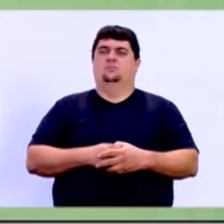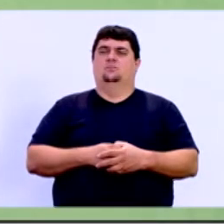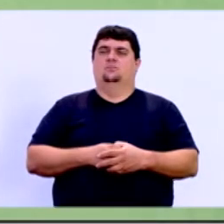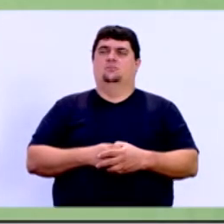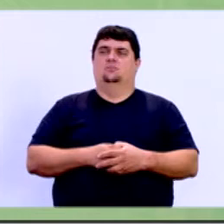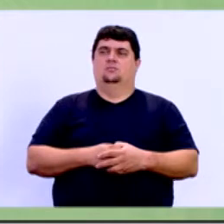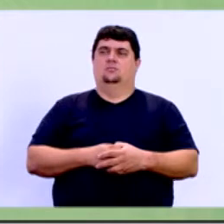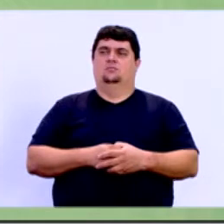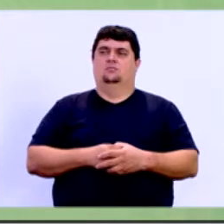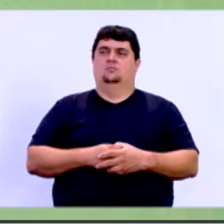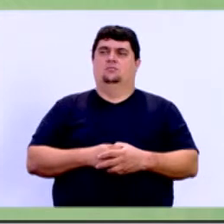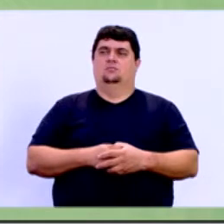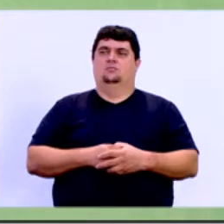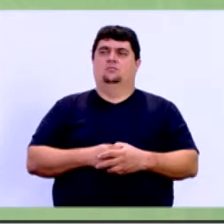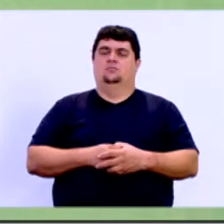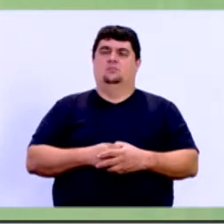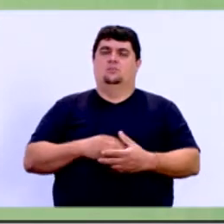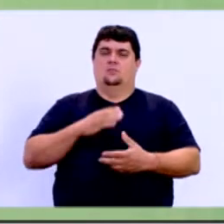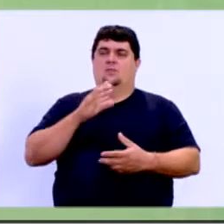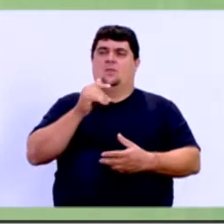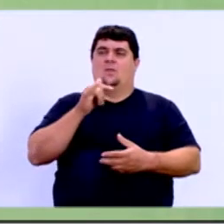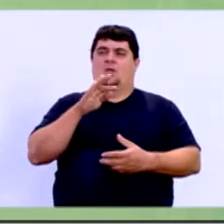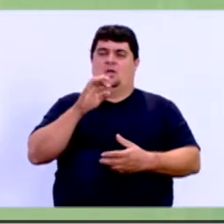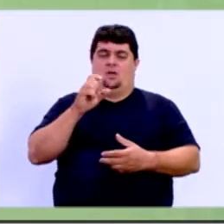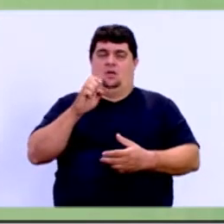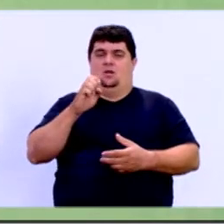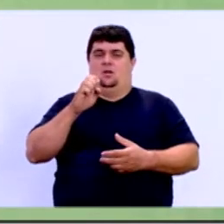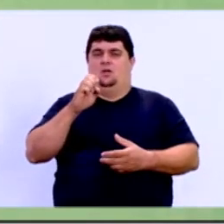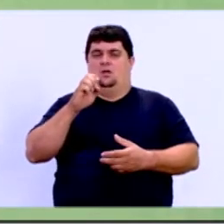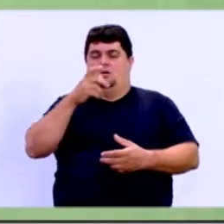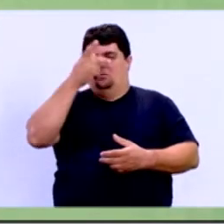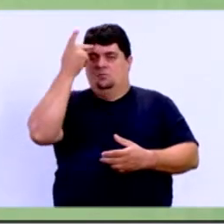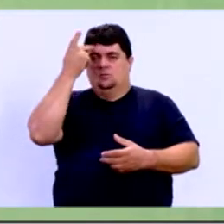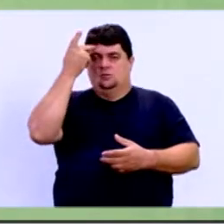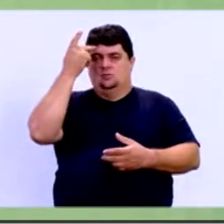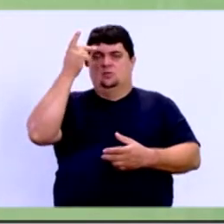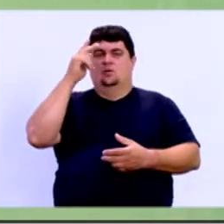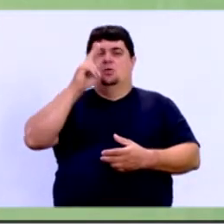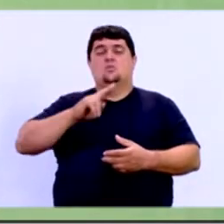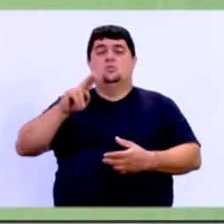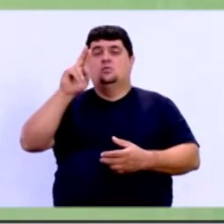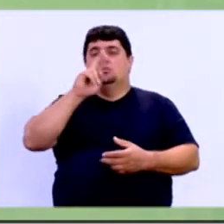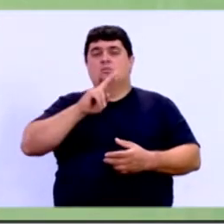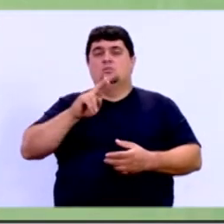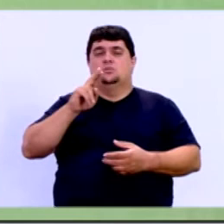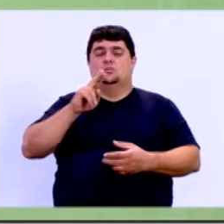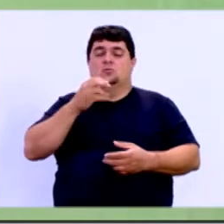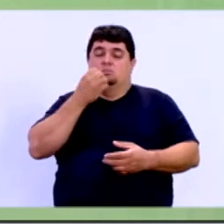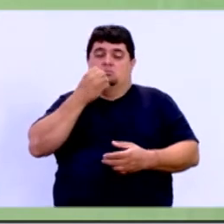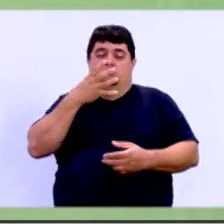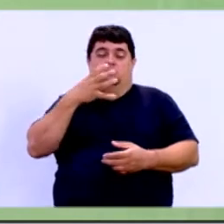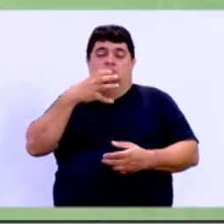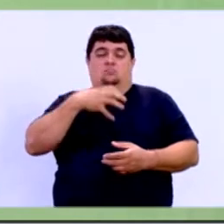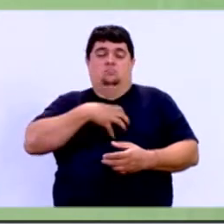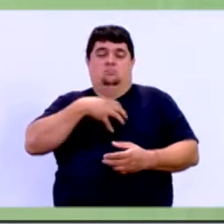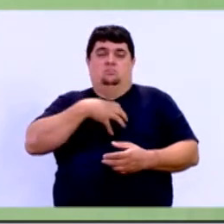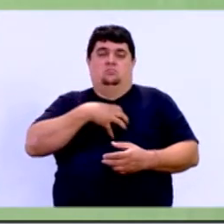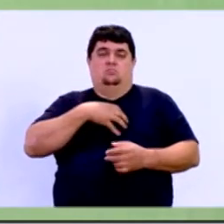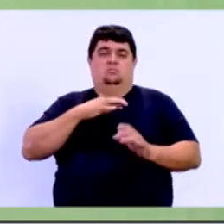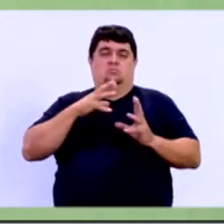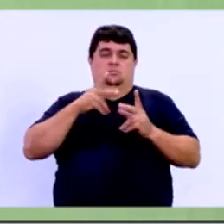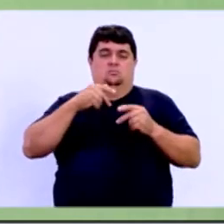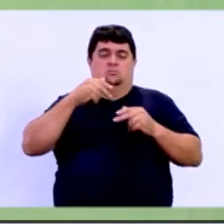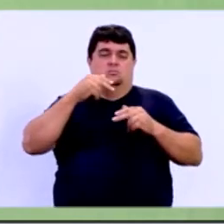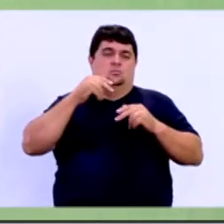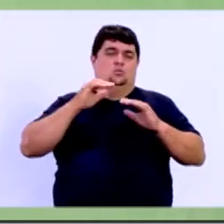Então, os clientes, nesta etapa, eles são usuários beneficiários de um produto